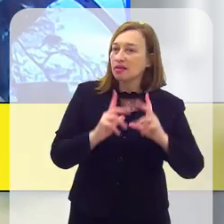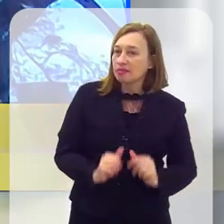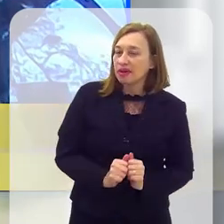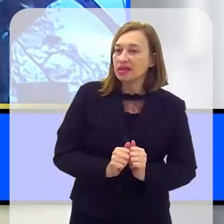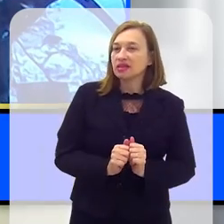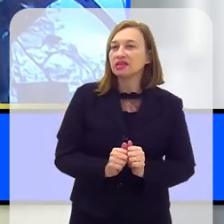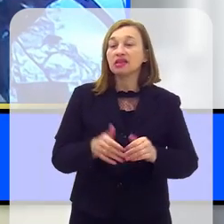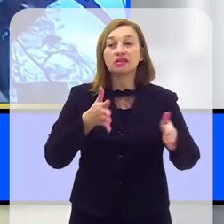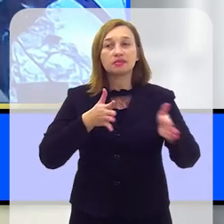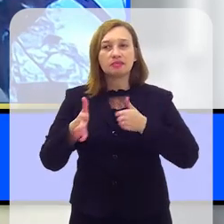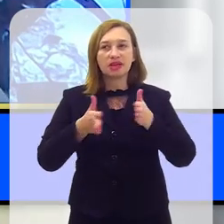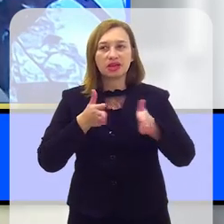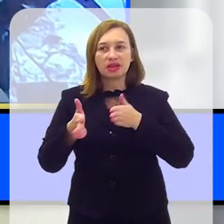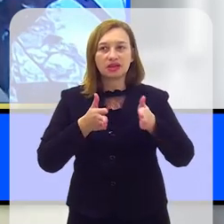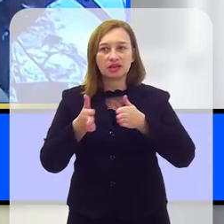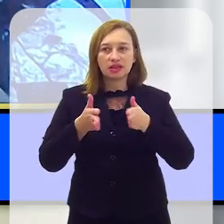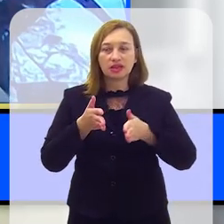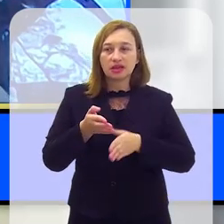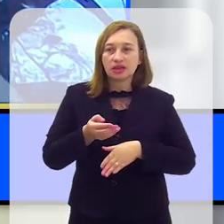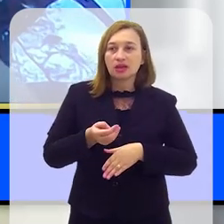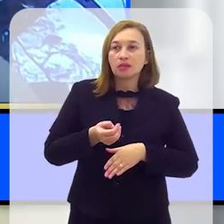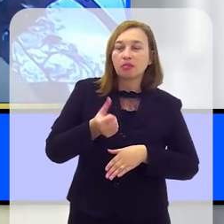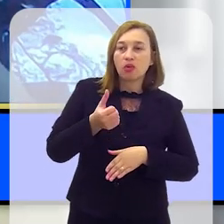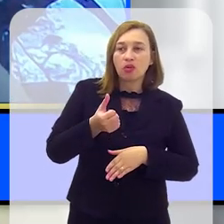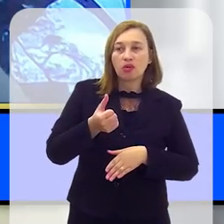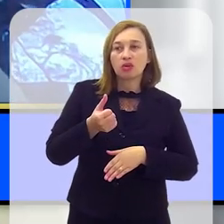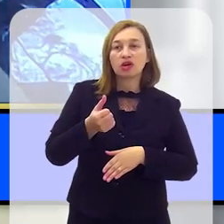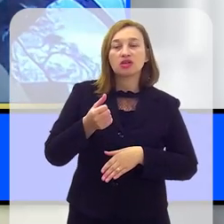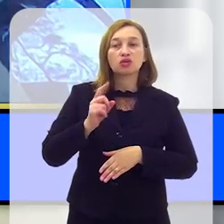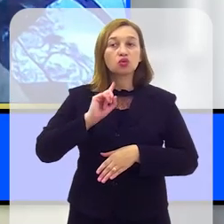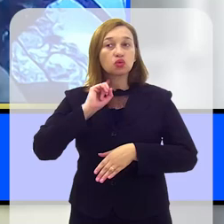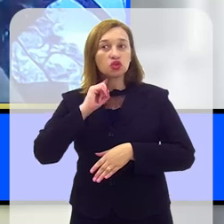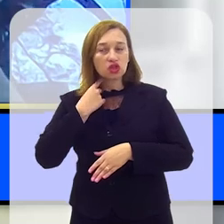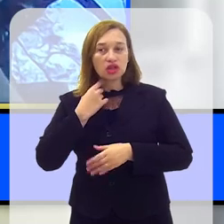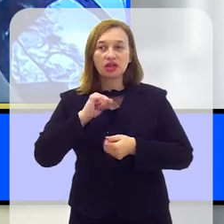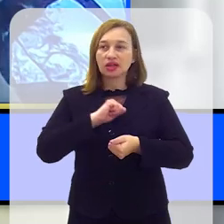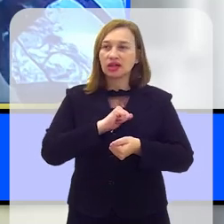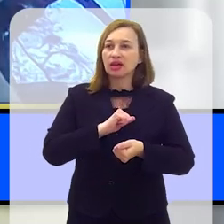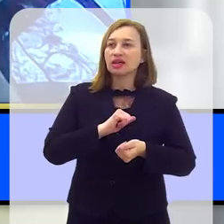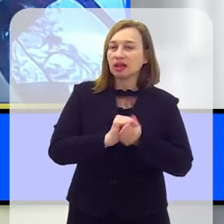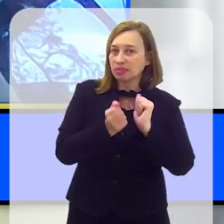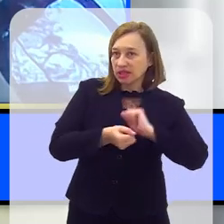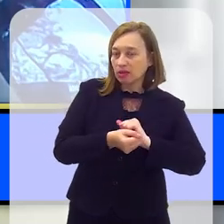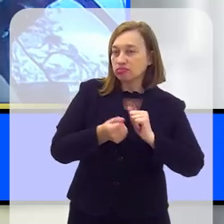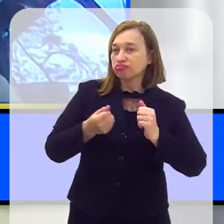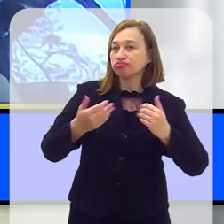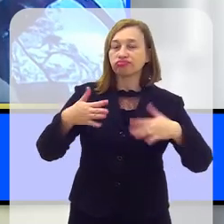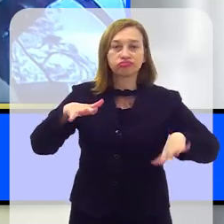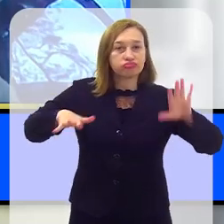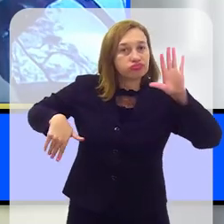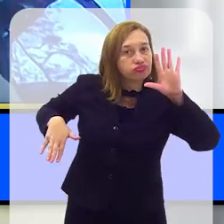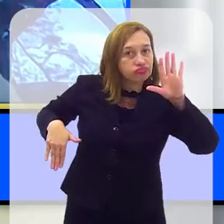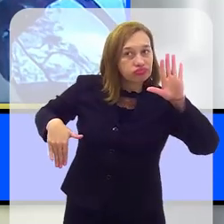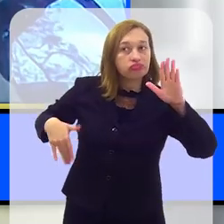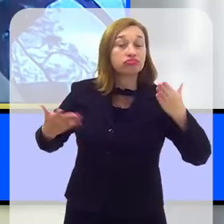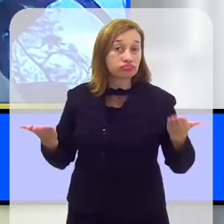vulnerabilidade nesse período de pouca pluviosidade. Significa que está apta ao banho durante esse